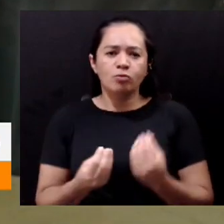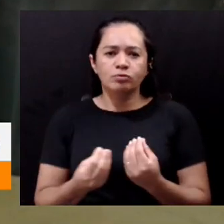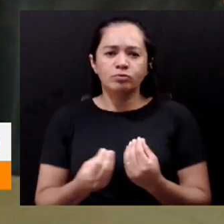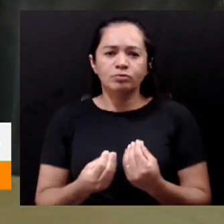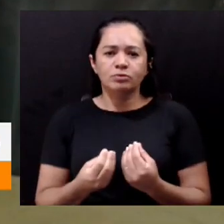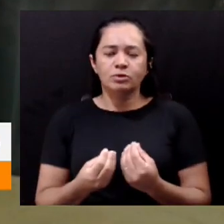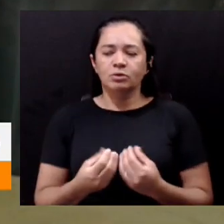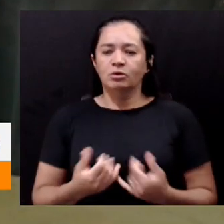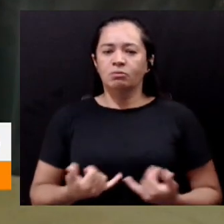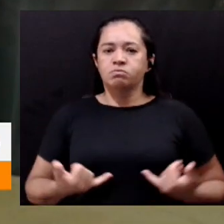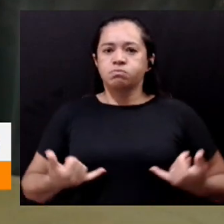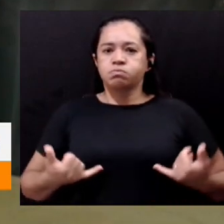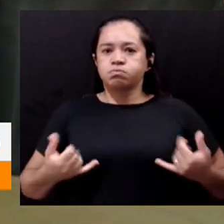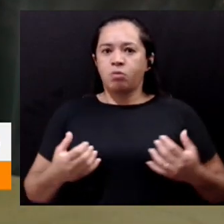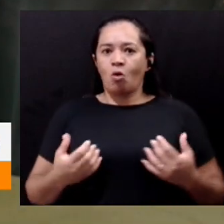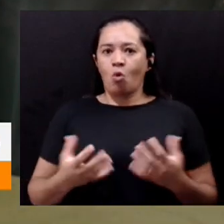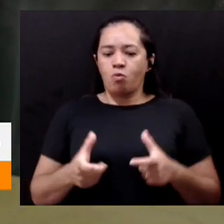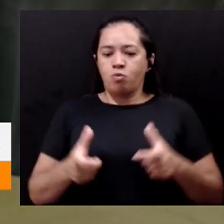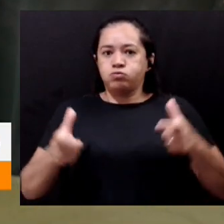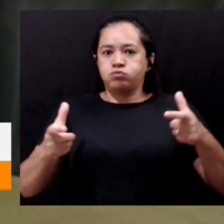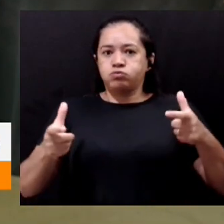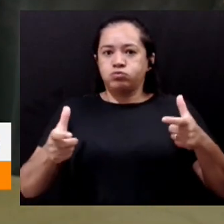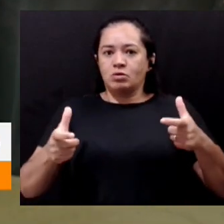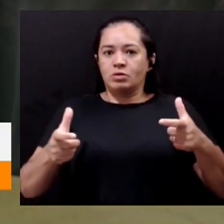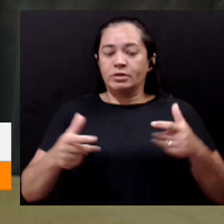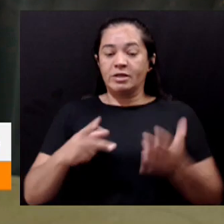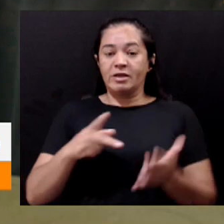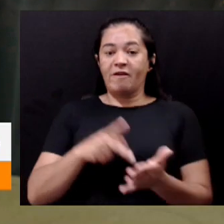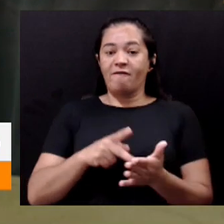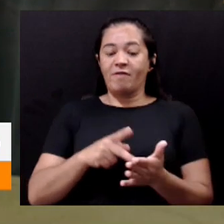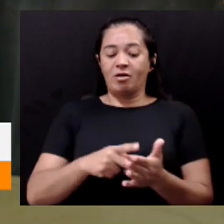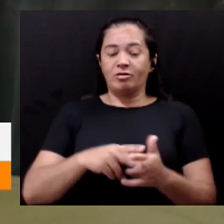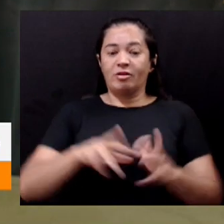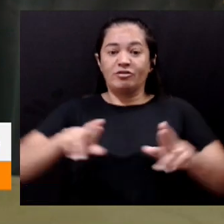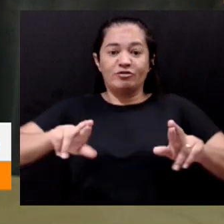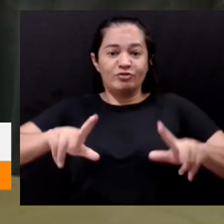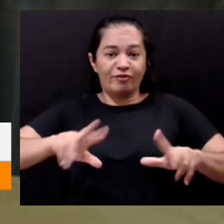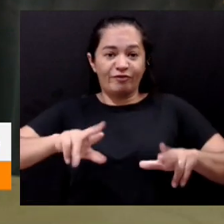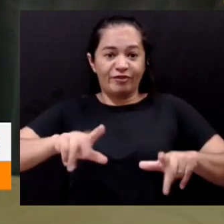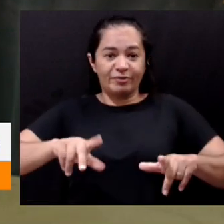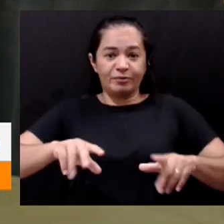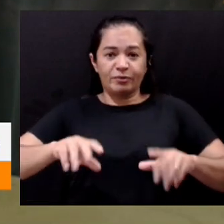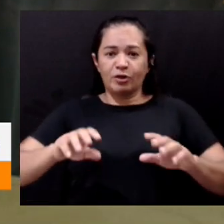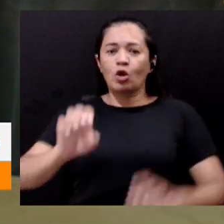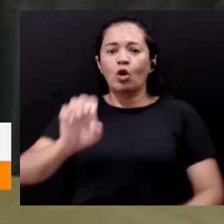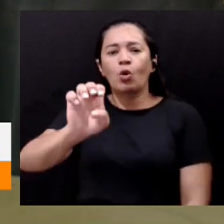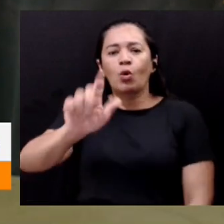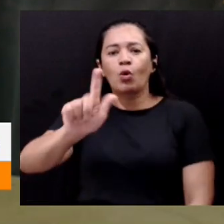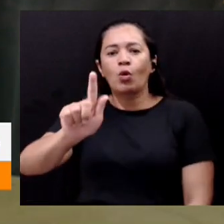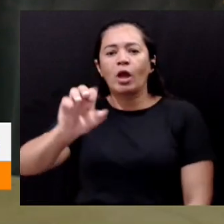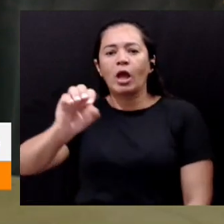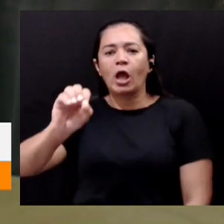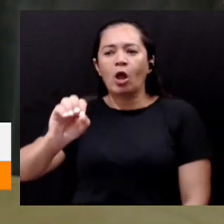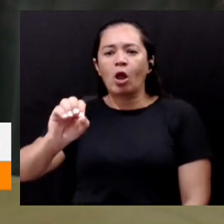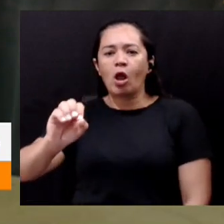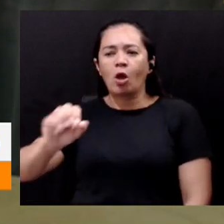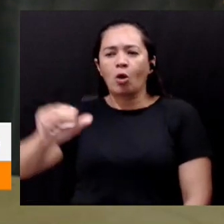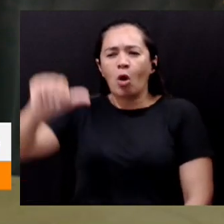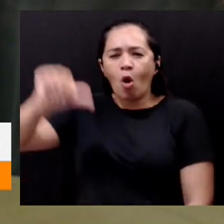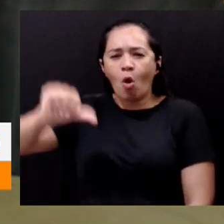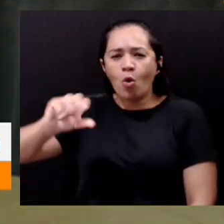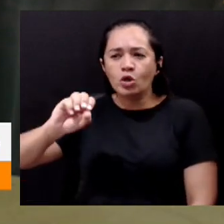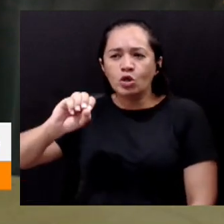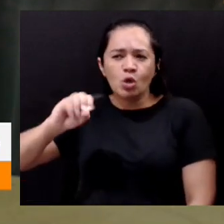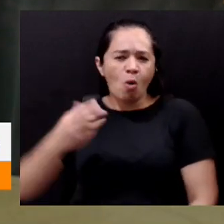demais e distorce a realidade. O ego é o vilão ou mediador? Existe um perfil mais propenso a